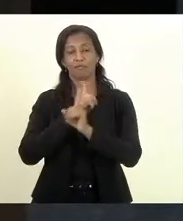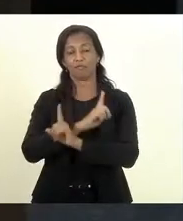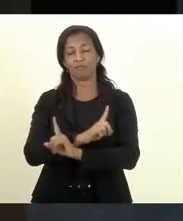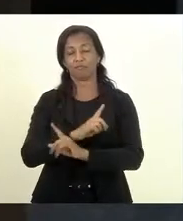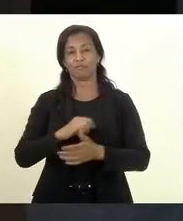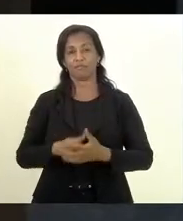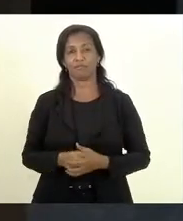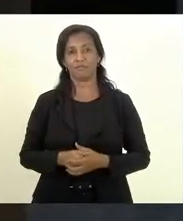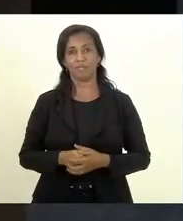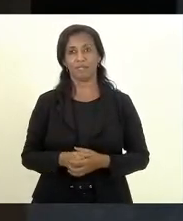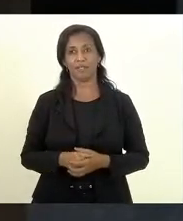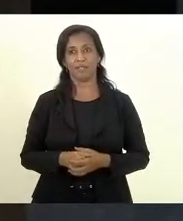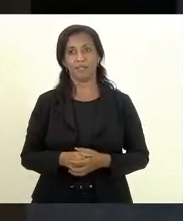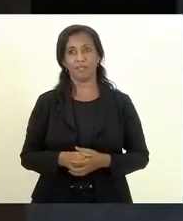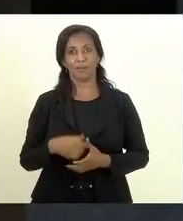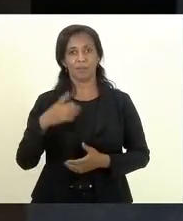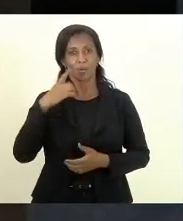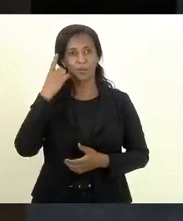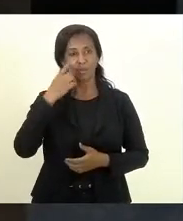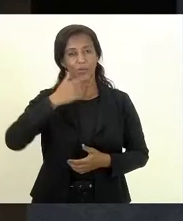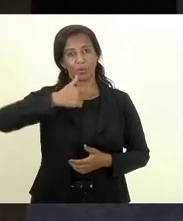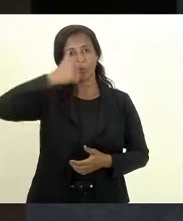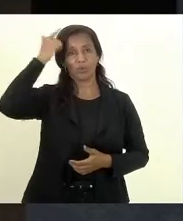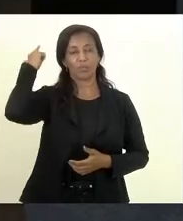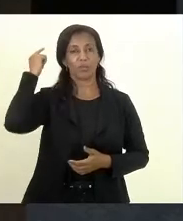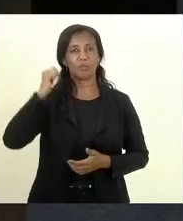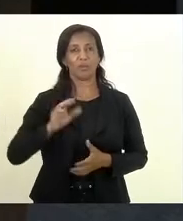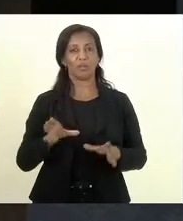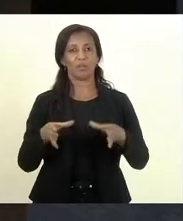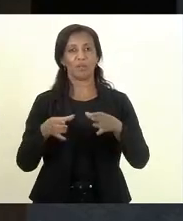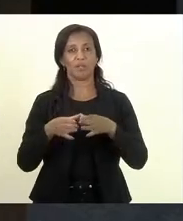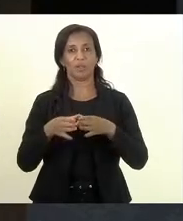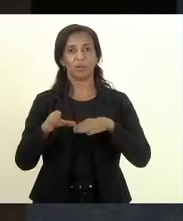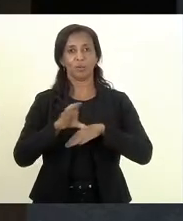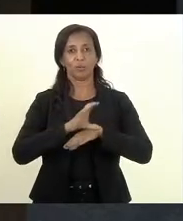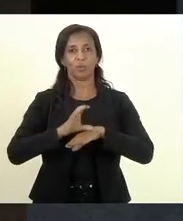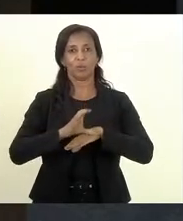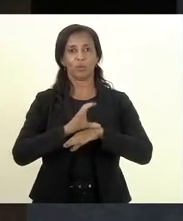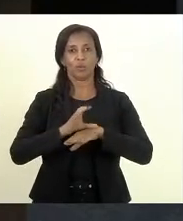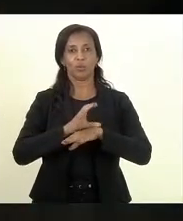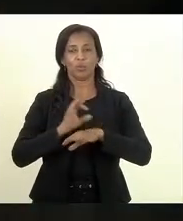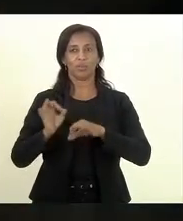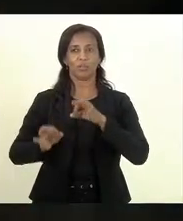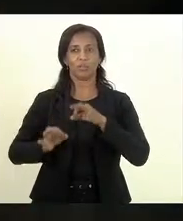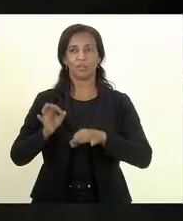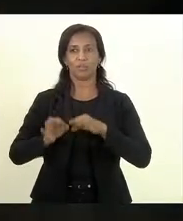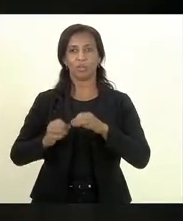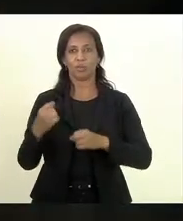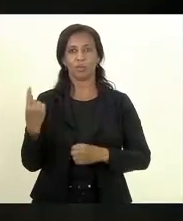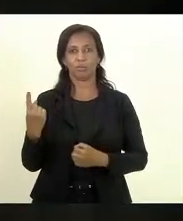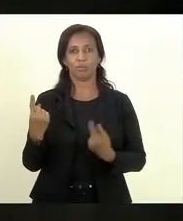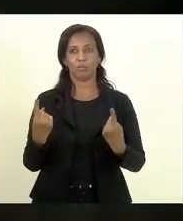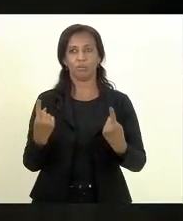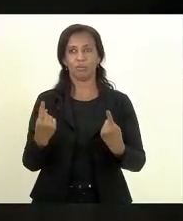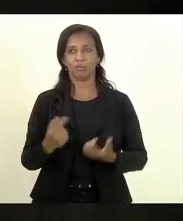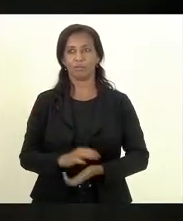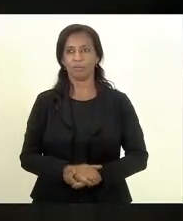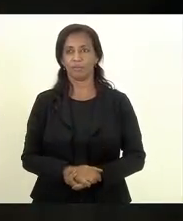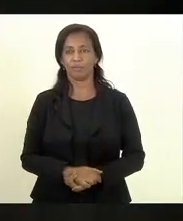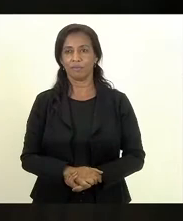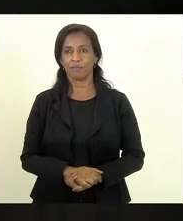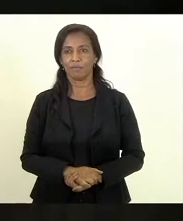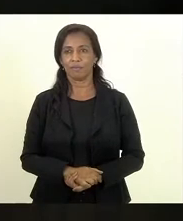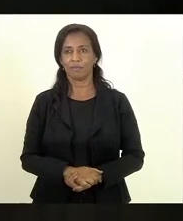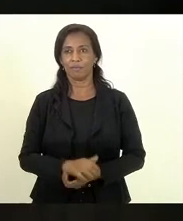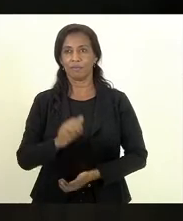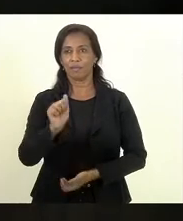divergente emitido pelo deputado Luiz Paulo na Comissão de Constituição e Justiça. 1-1. Deputado